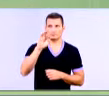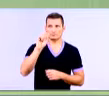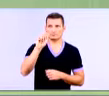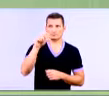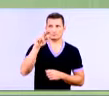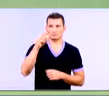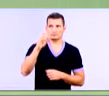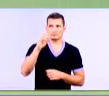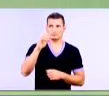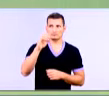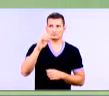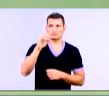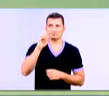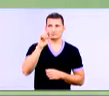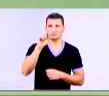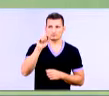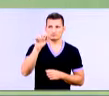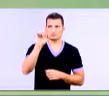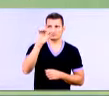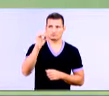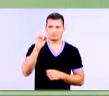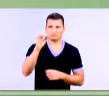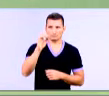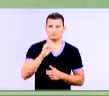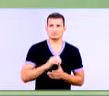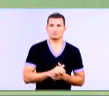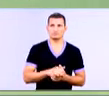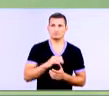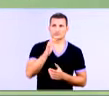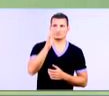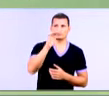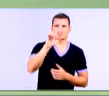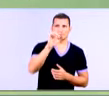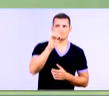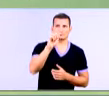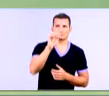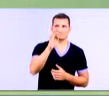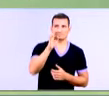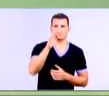aqui, tá? Float salário, a diferença salário é que eu posso colocar um